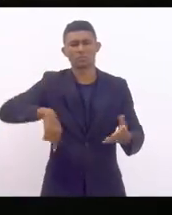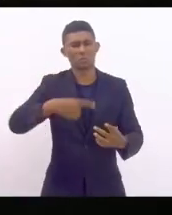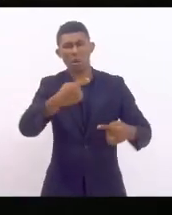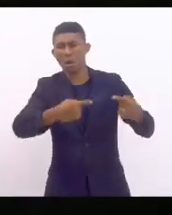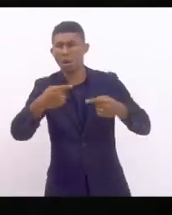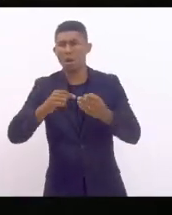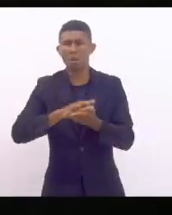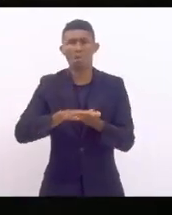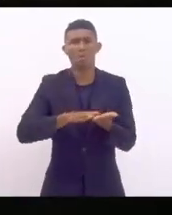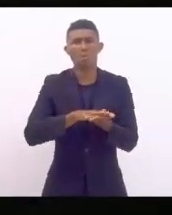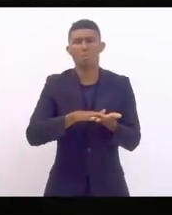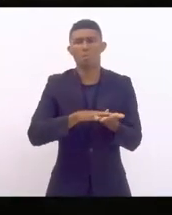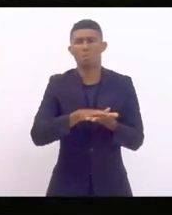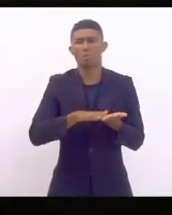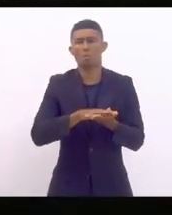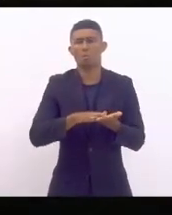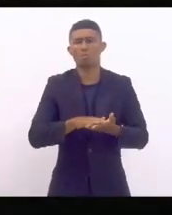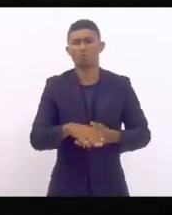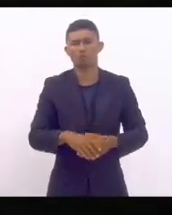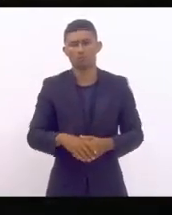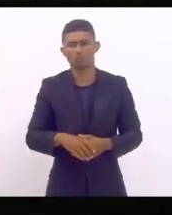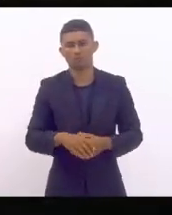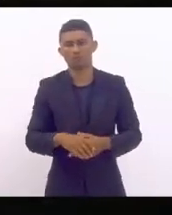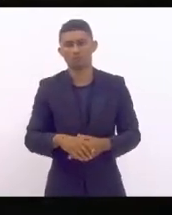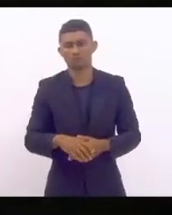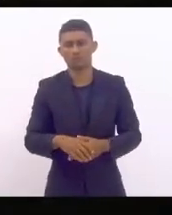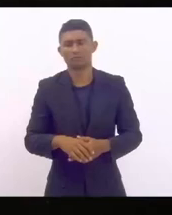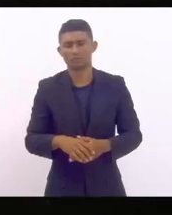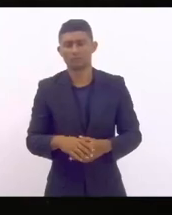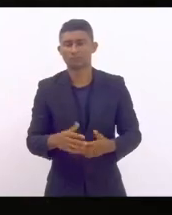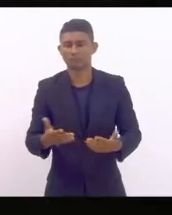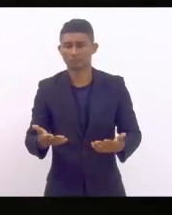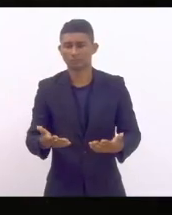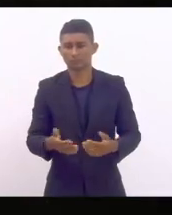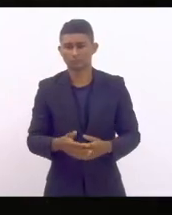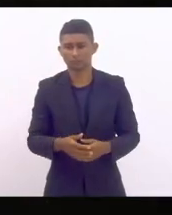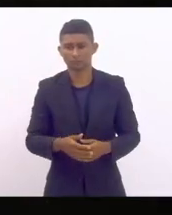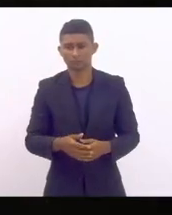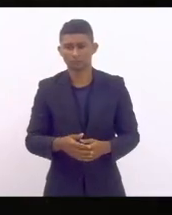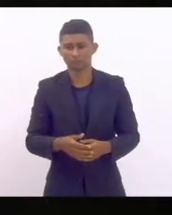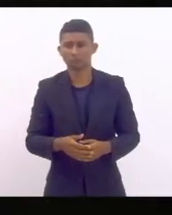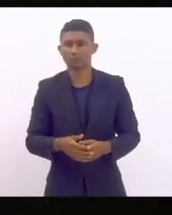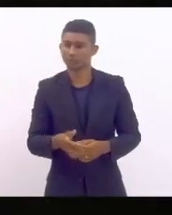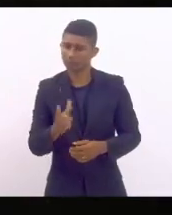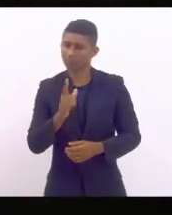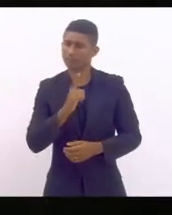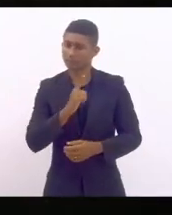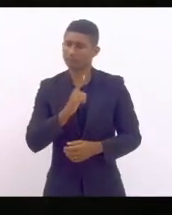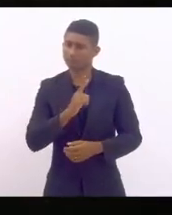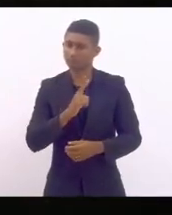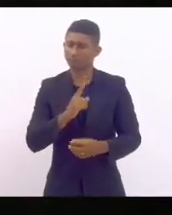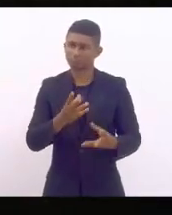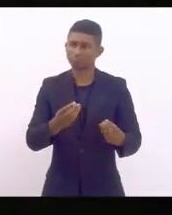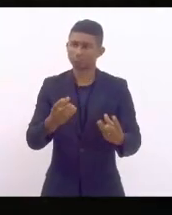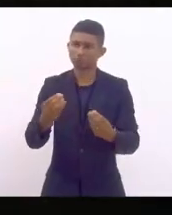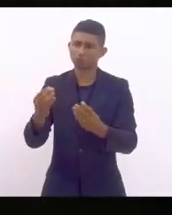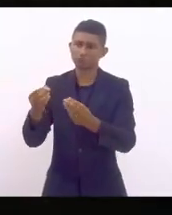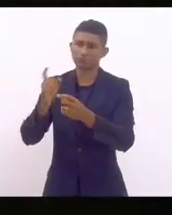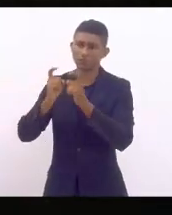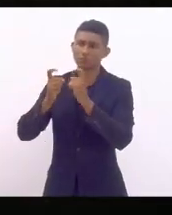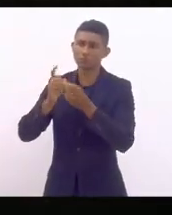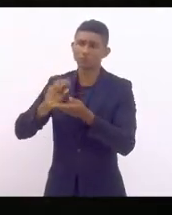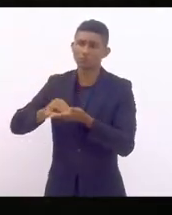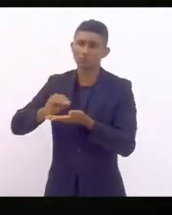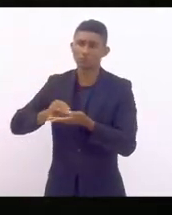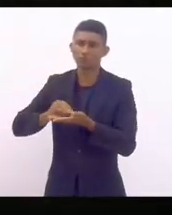isso e tem muita coisa não só a ser trabalhado através de